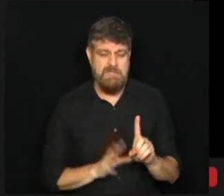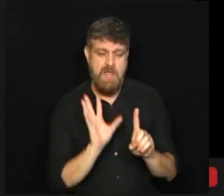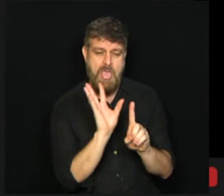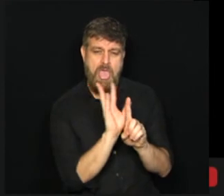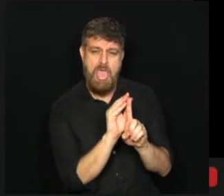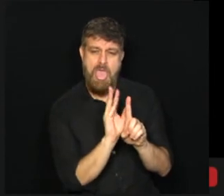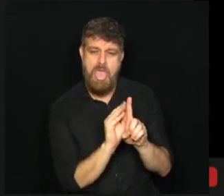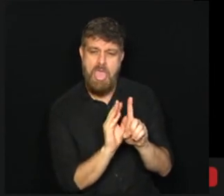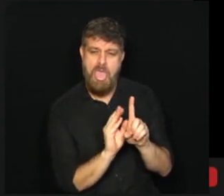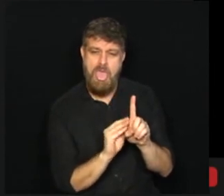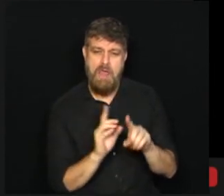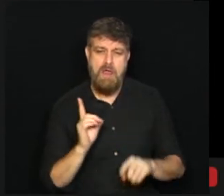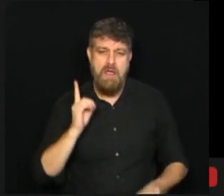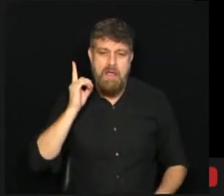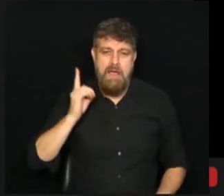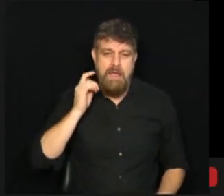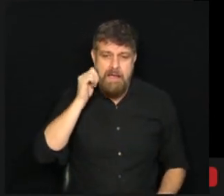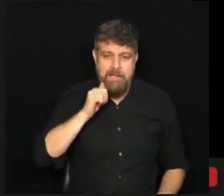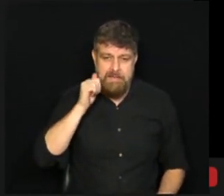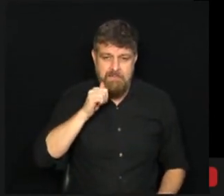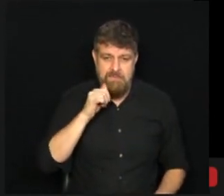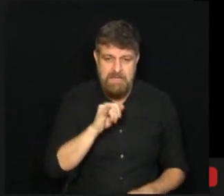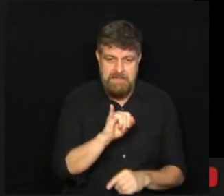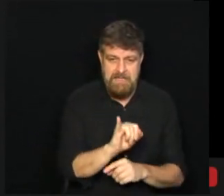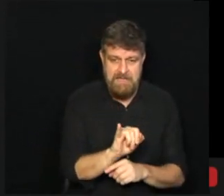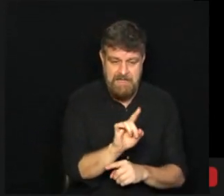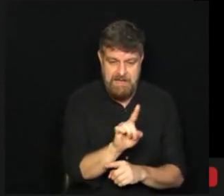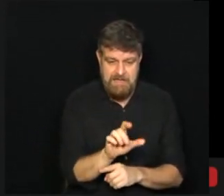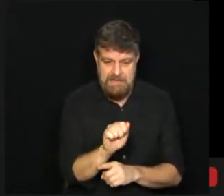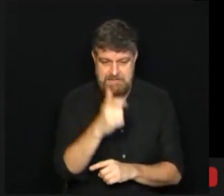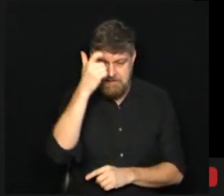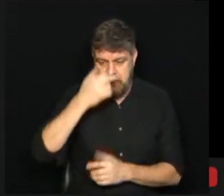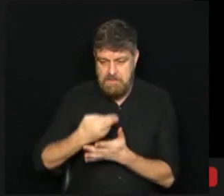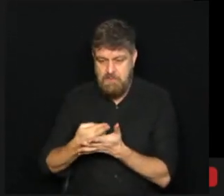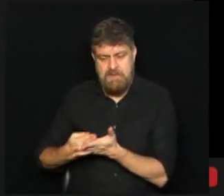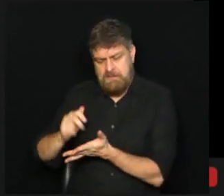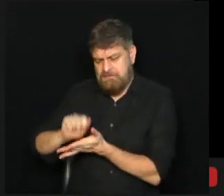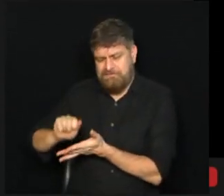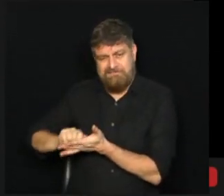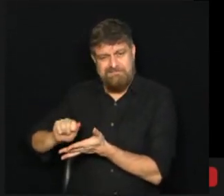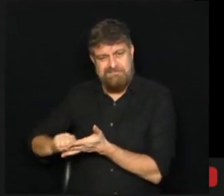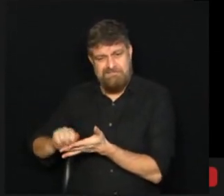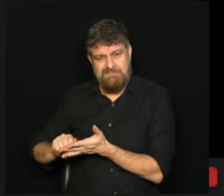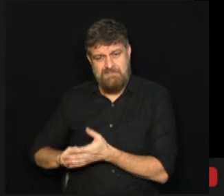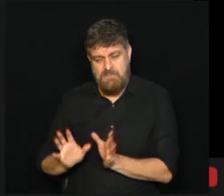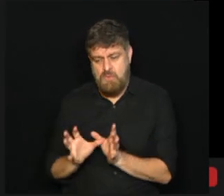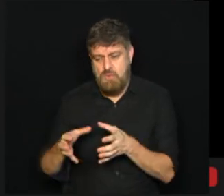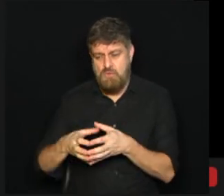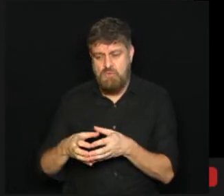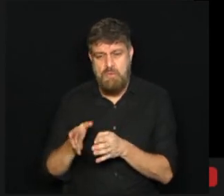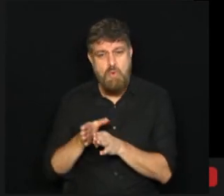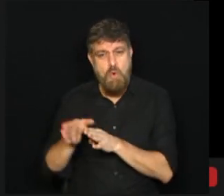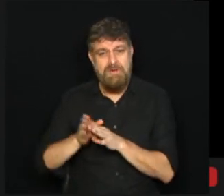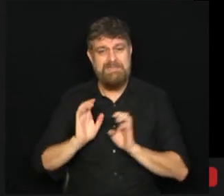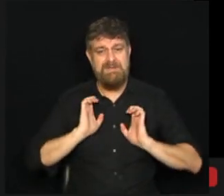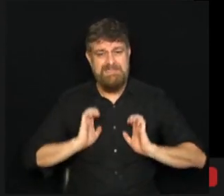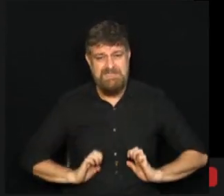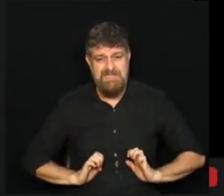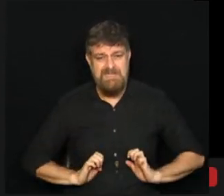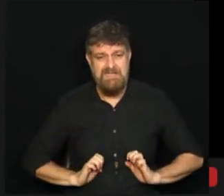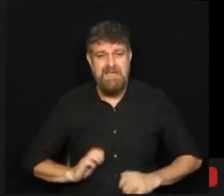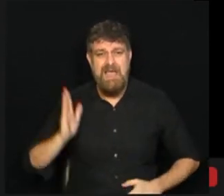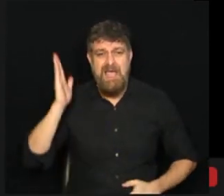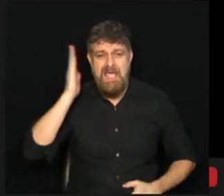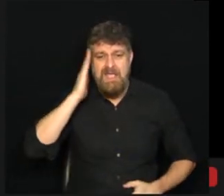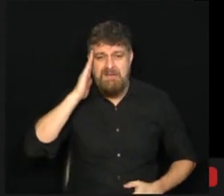contra a deputada Isa Pena. Eu fui relator desse processo no Conselho de Ética. Eu sei o que foi isso. As